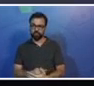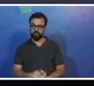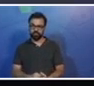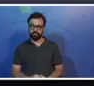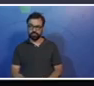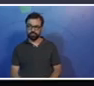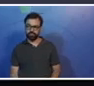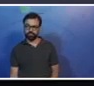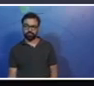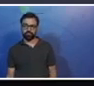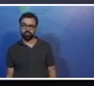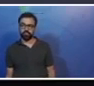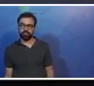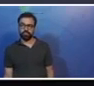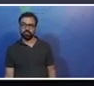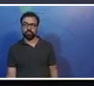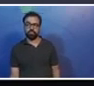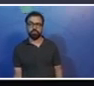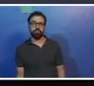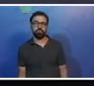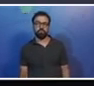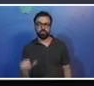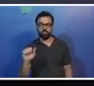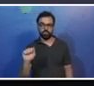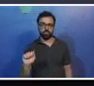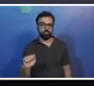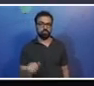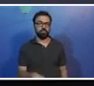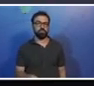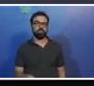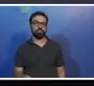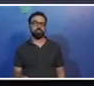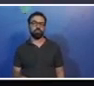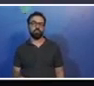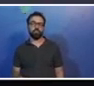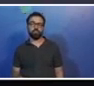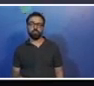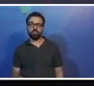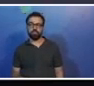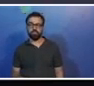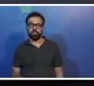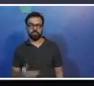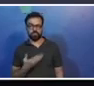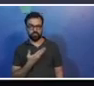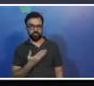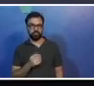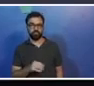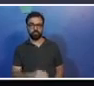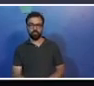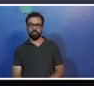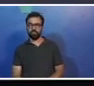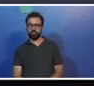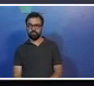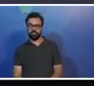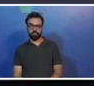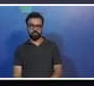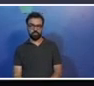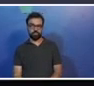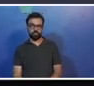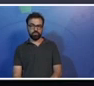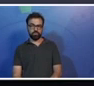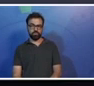palavrinha em cada alternativa. Então, A, botijão, costume, tábua,